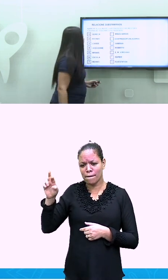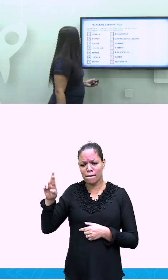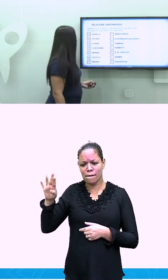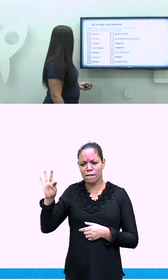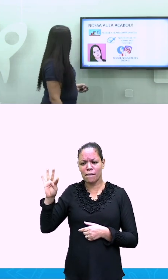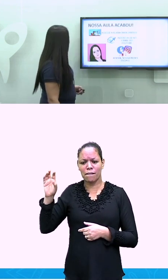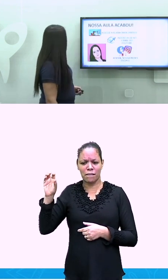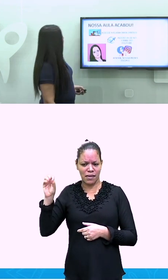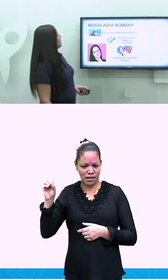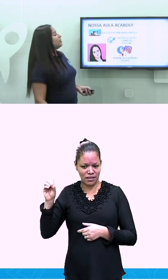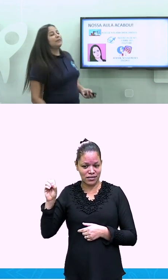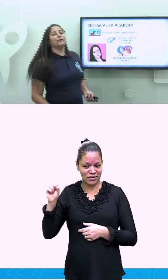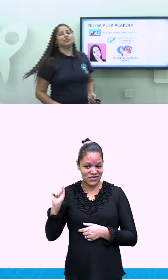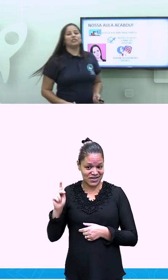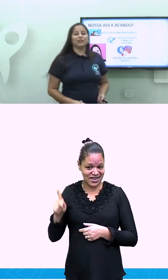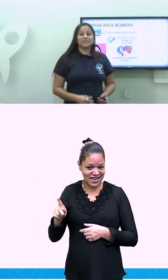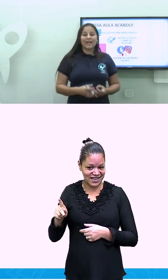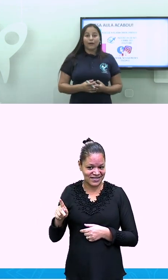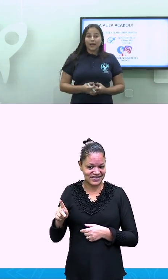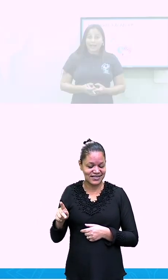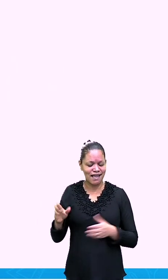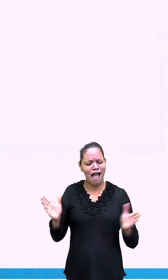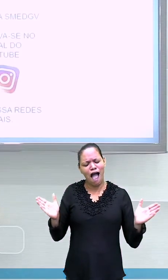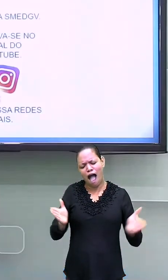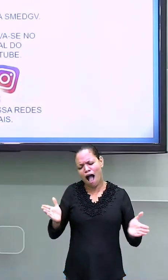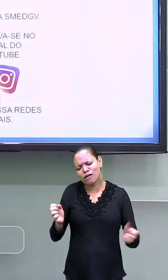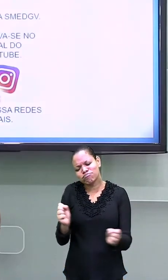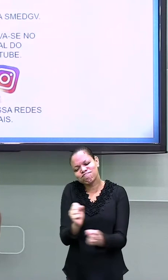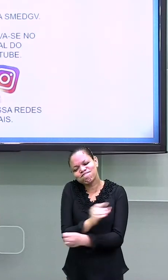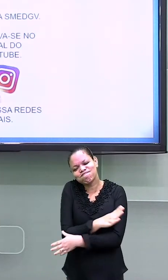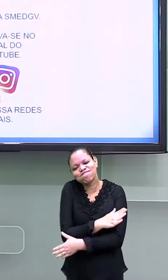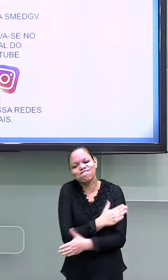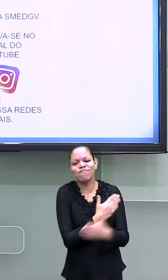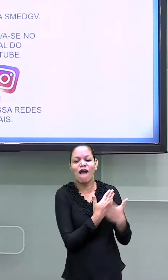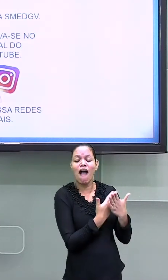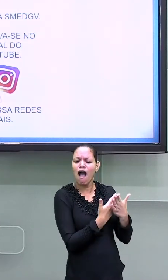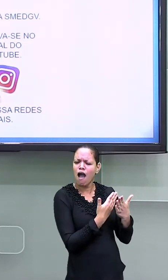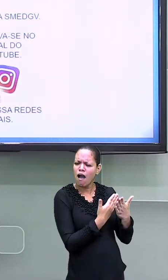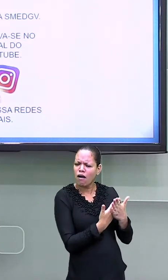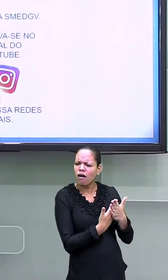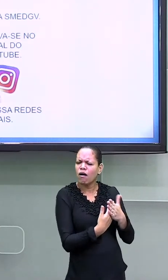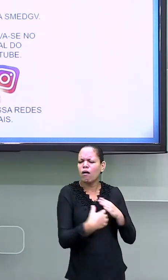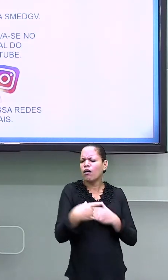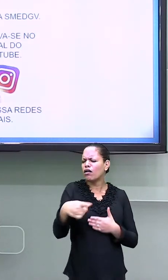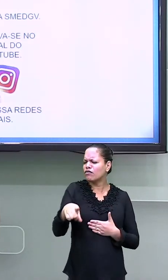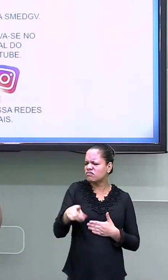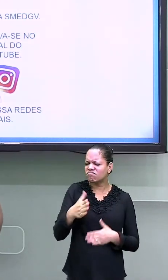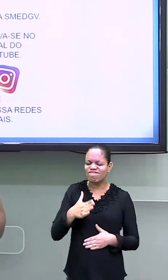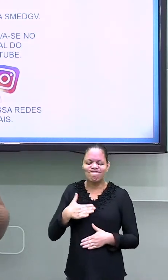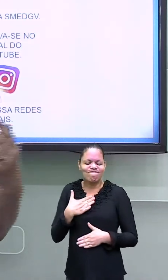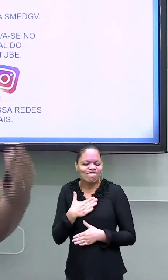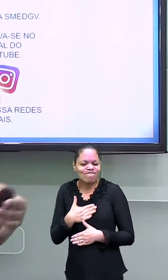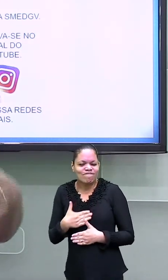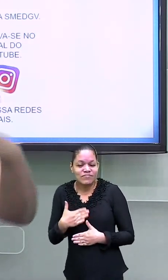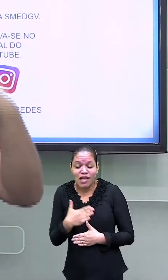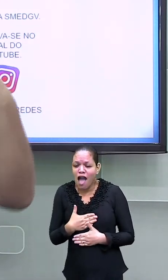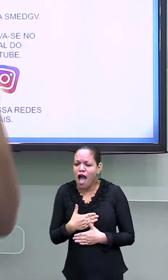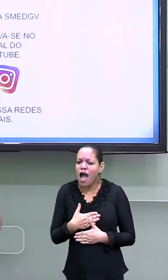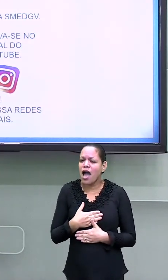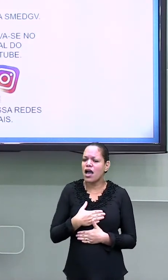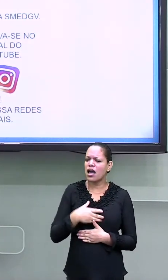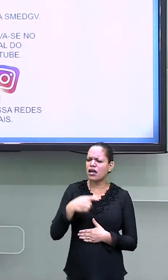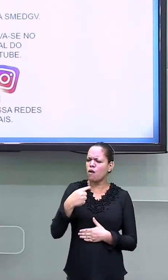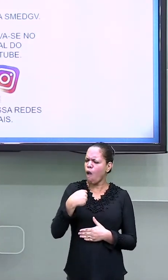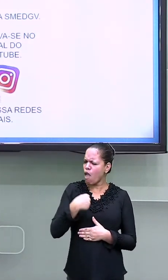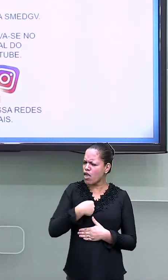7. Então, gente, a nossa aula acabou. Eu espero mesmo que vocês tenham gostado, tá? Eu estou aqui hoje